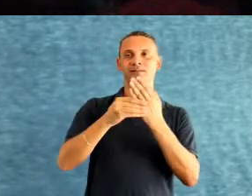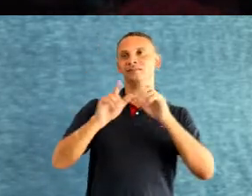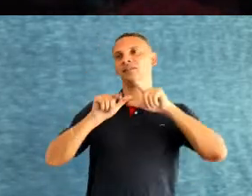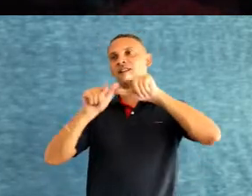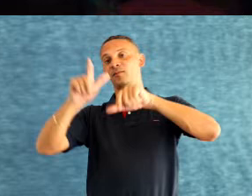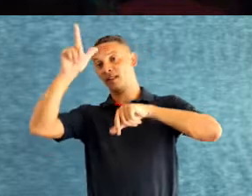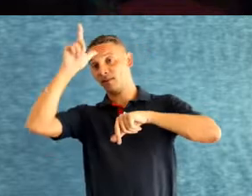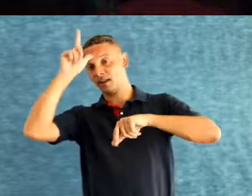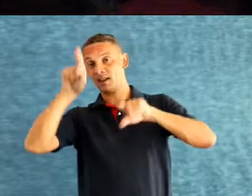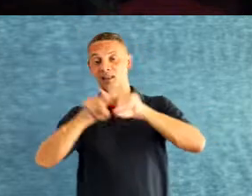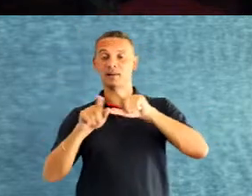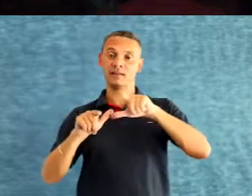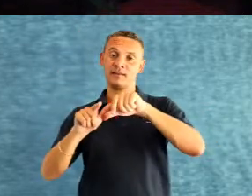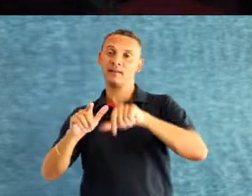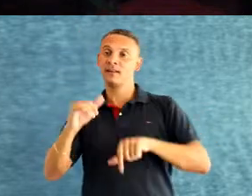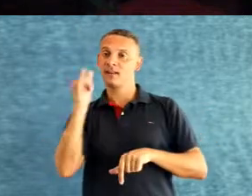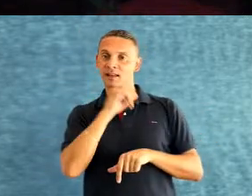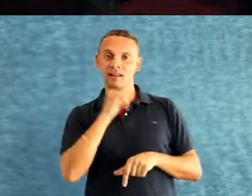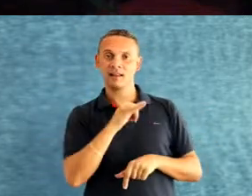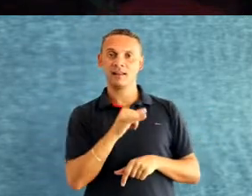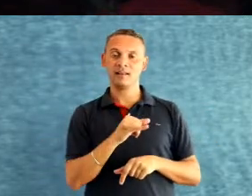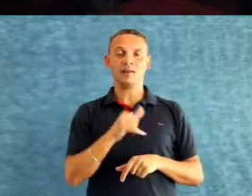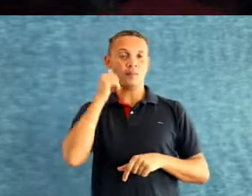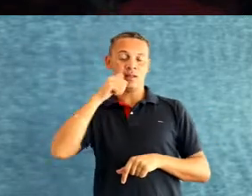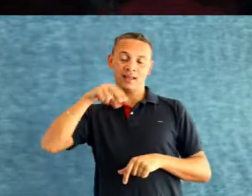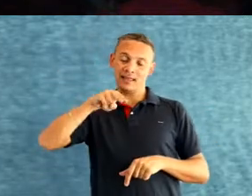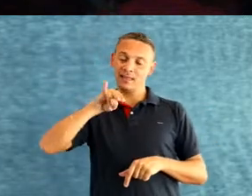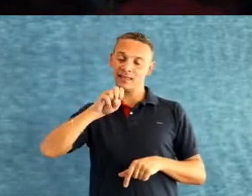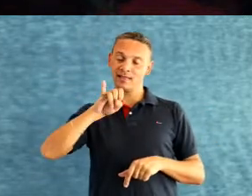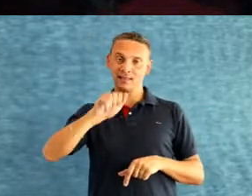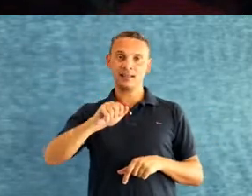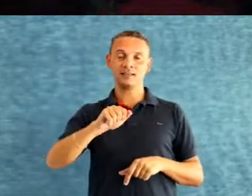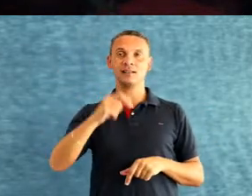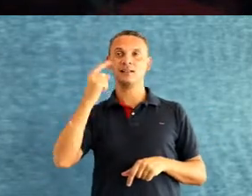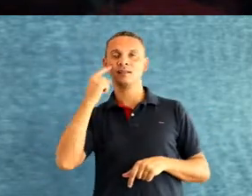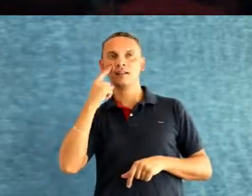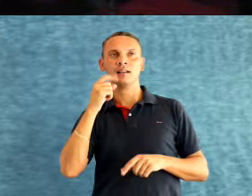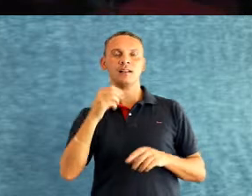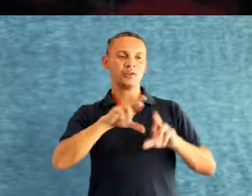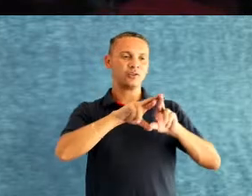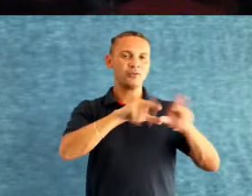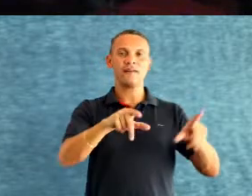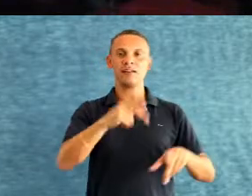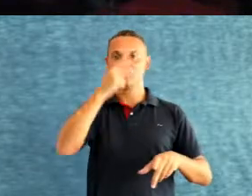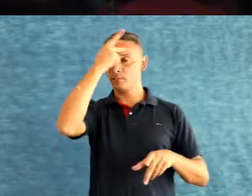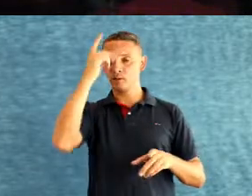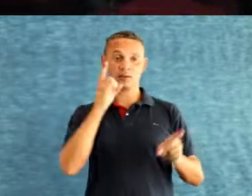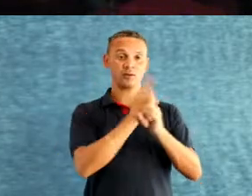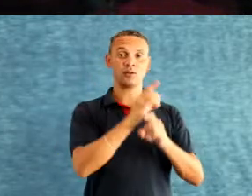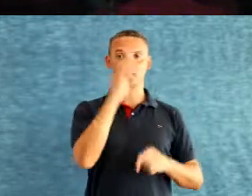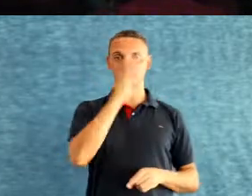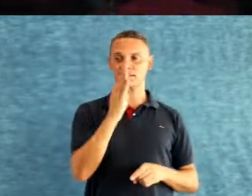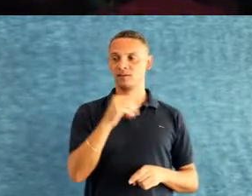Nízia realiza o caminho inverso dos estrangeiros que aqui vinham descobrir o Brasil, ou seja, percorre novas